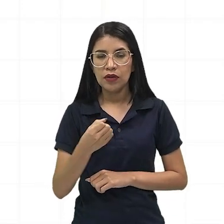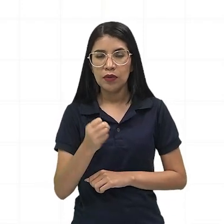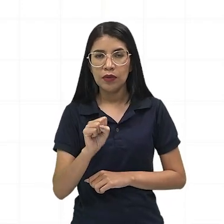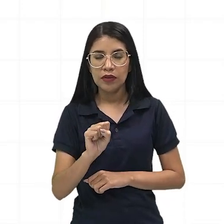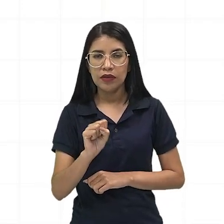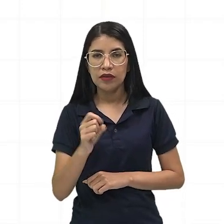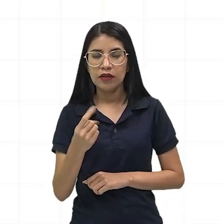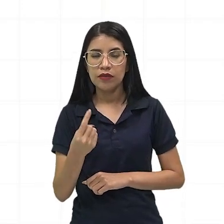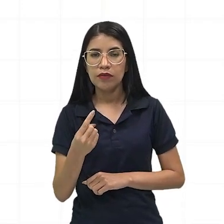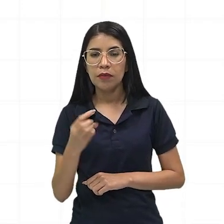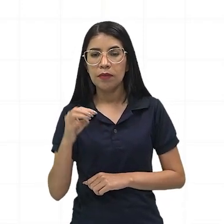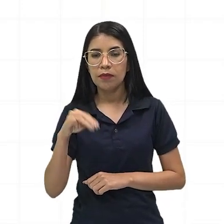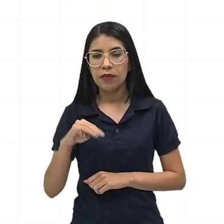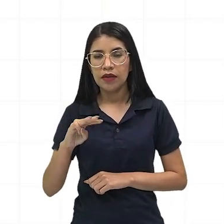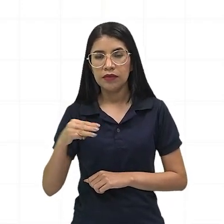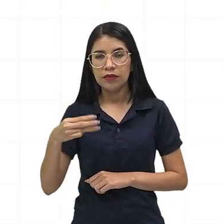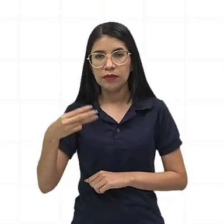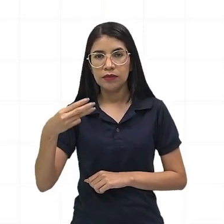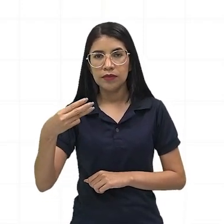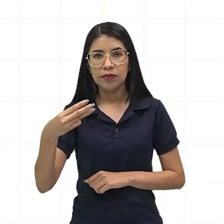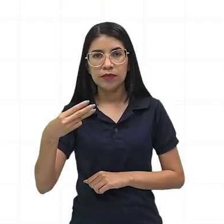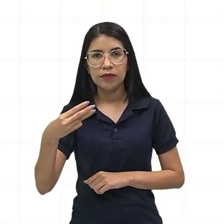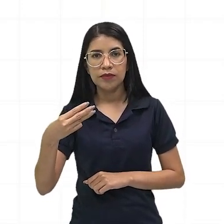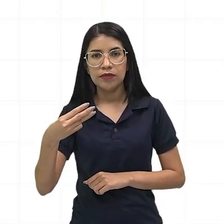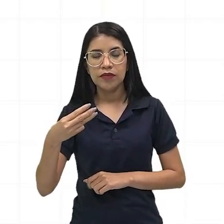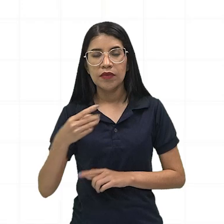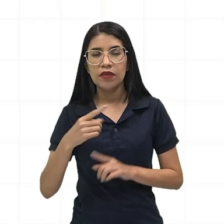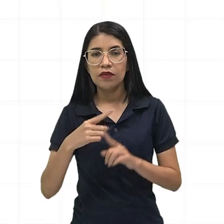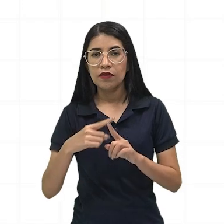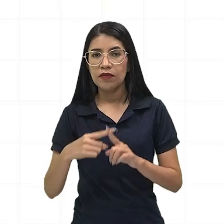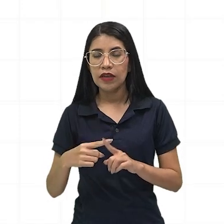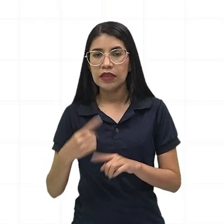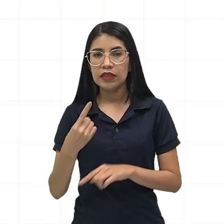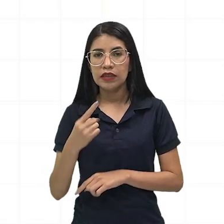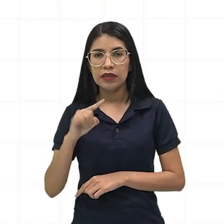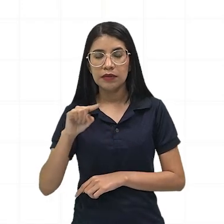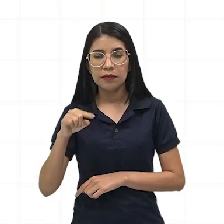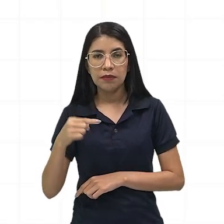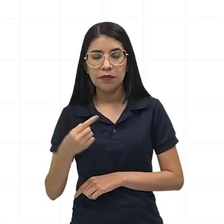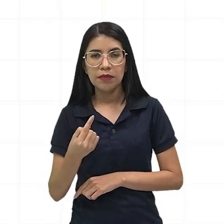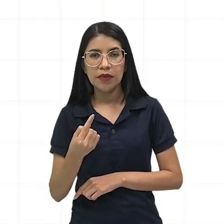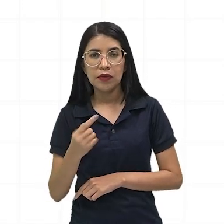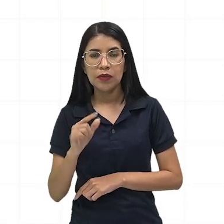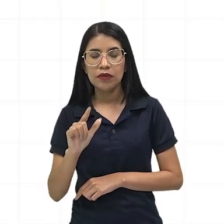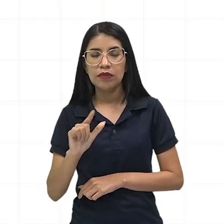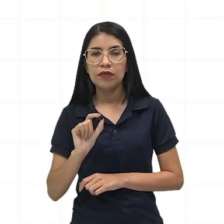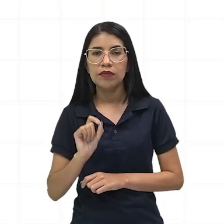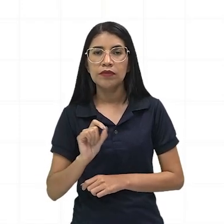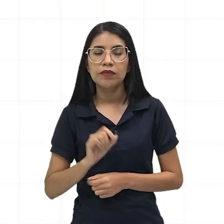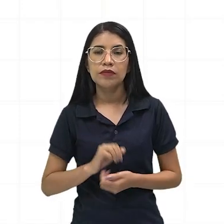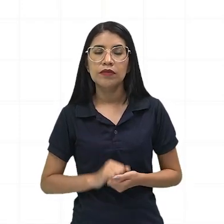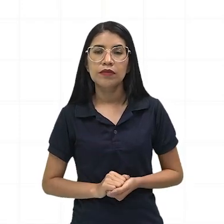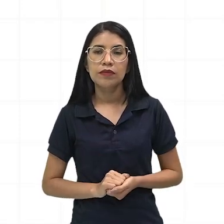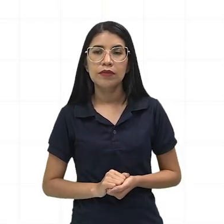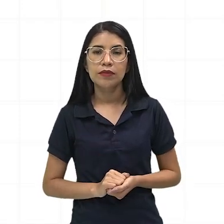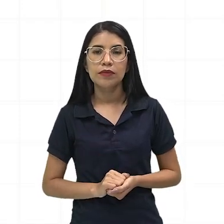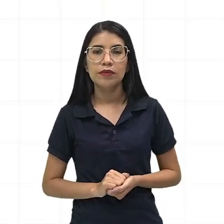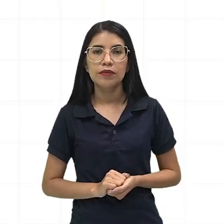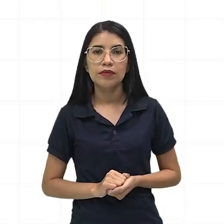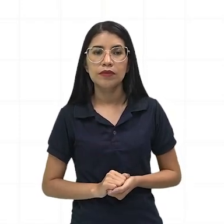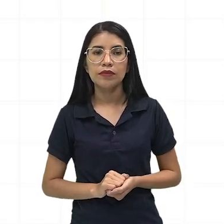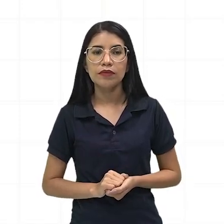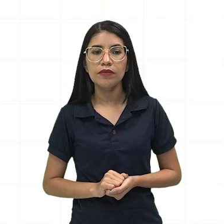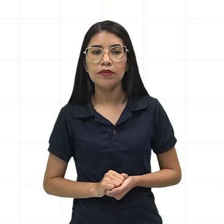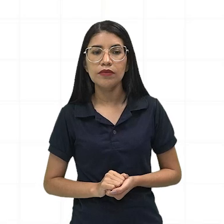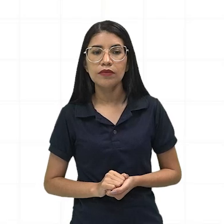0,81 metros cúbicos, vezes 1000, né? Lembrando aqui, deixa eu só colocar aqui,